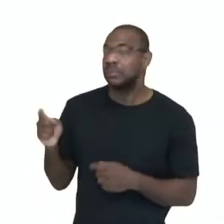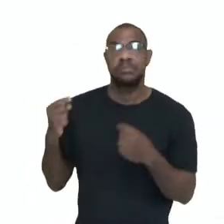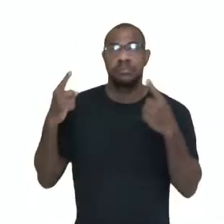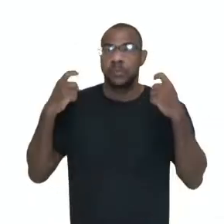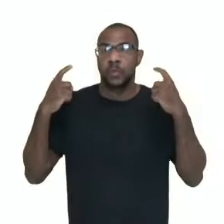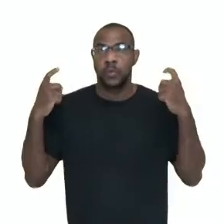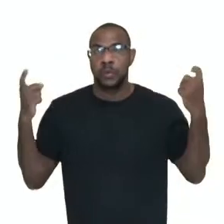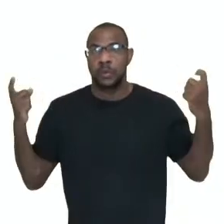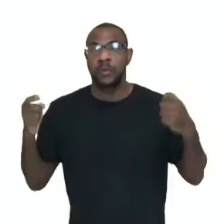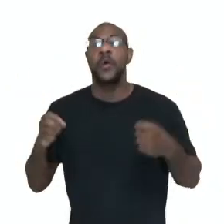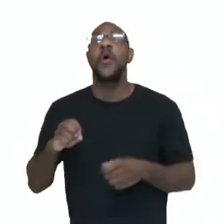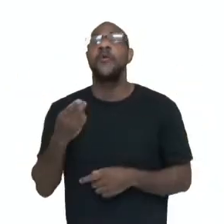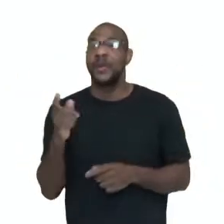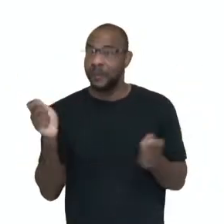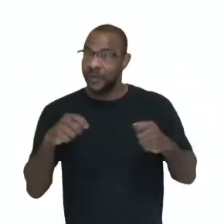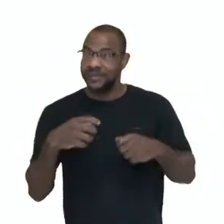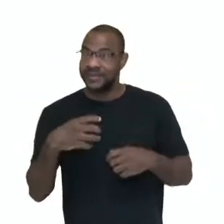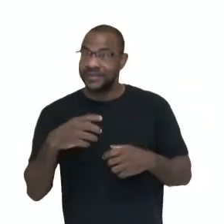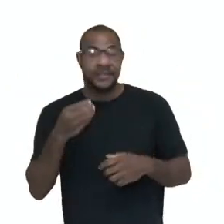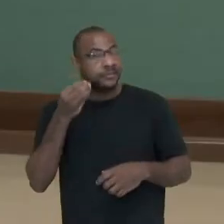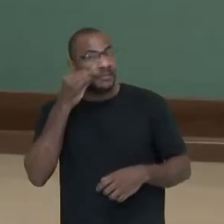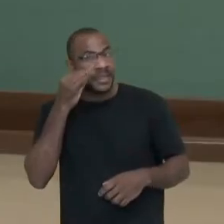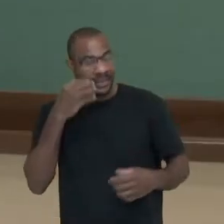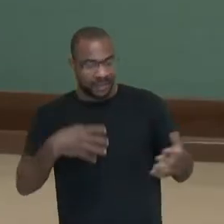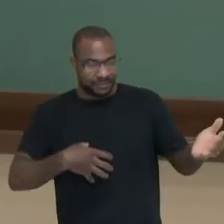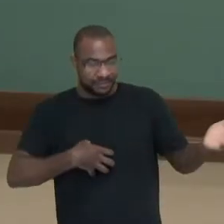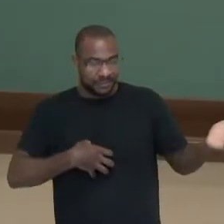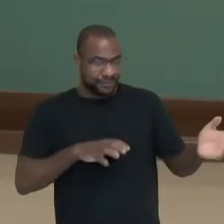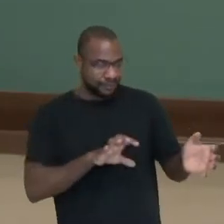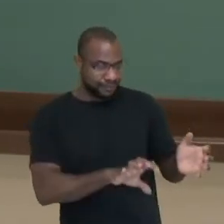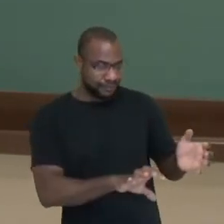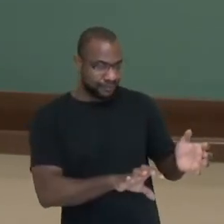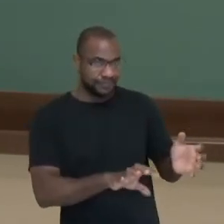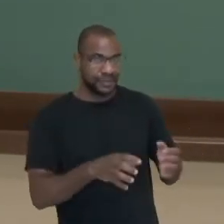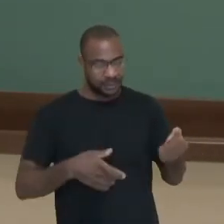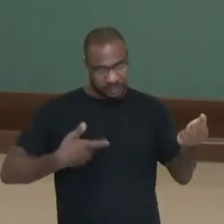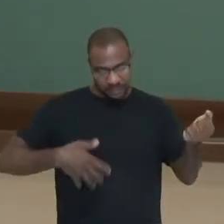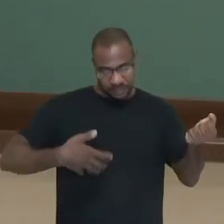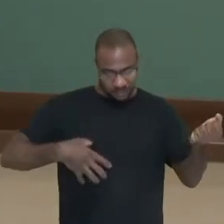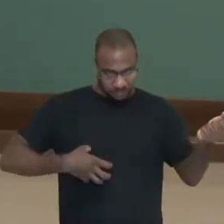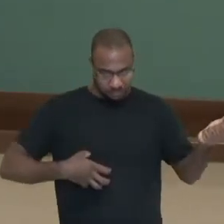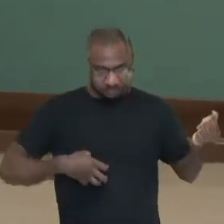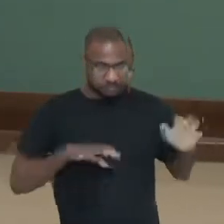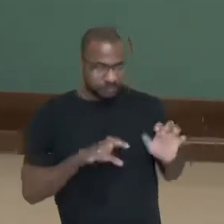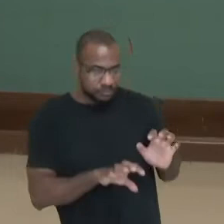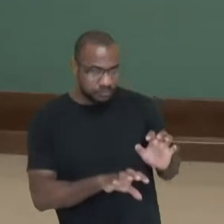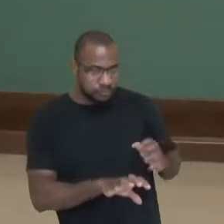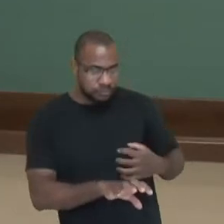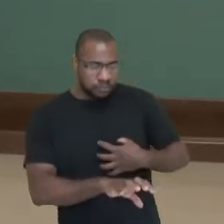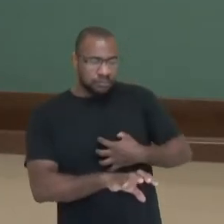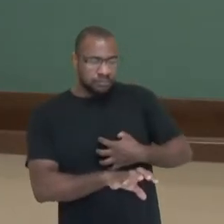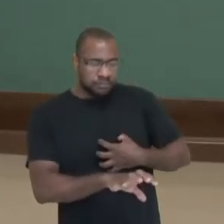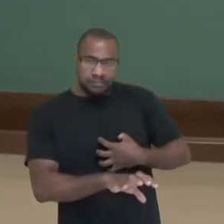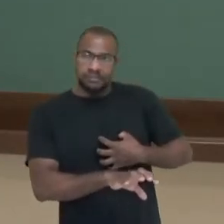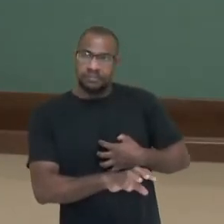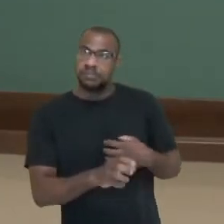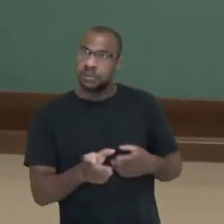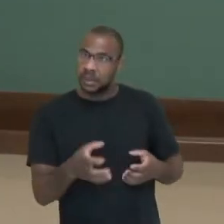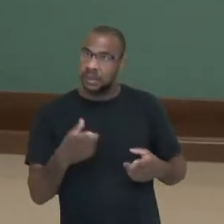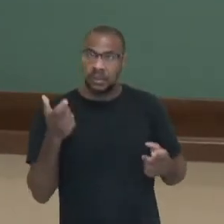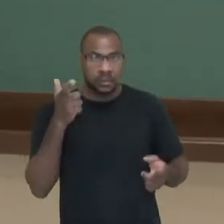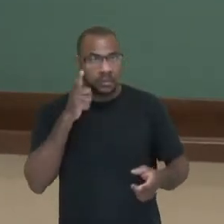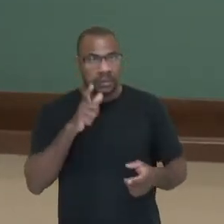como o som nós temos um sensor. Na verdade, 2 sensores de som. As orelhas, né? Os ouvidos. Então assim, pessoal, sensores de